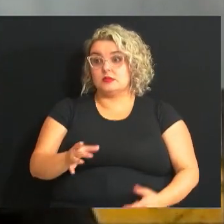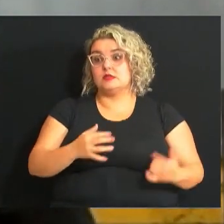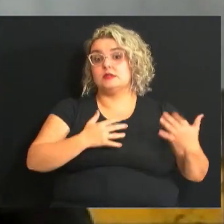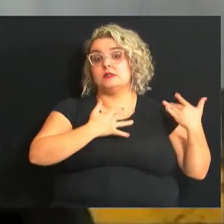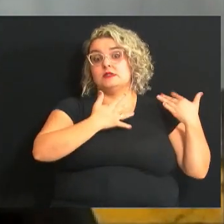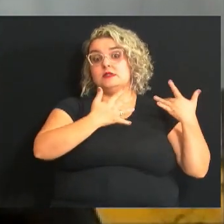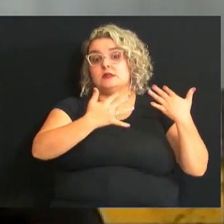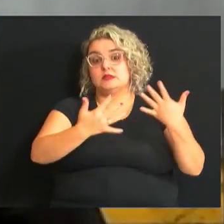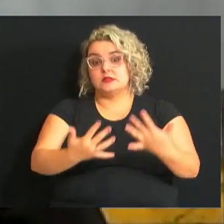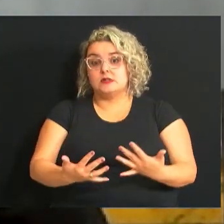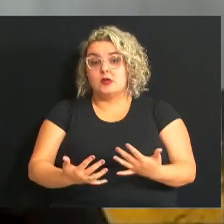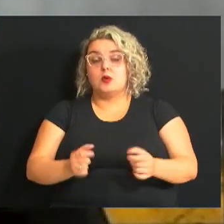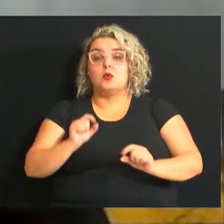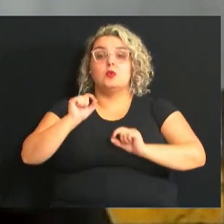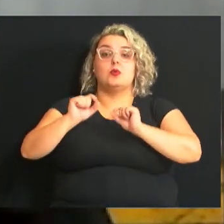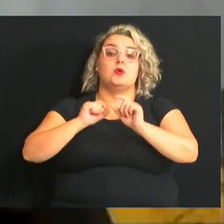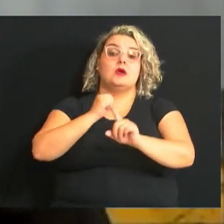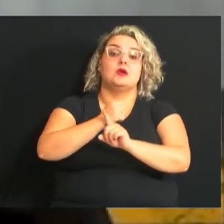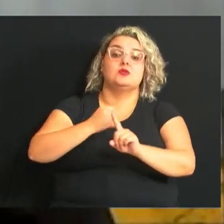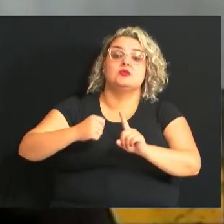a nossa sociedade viveu,